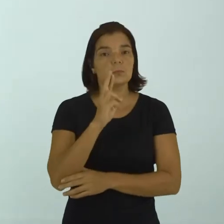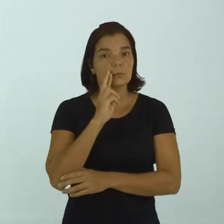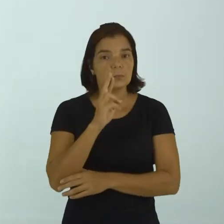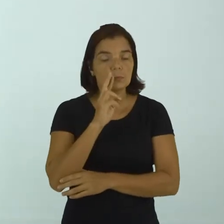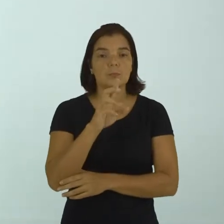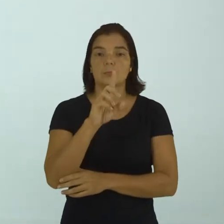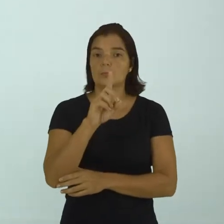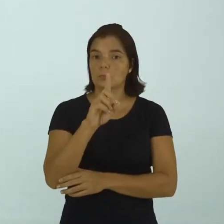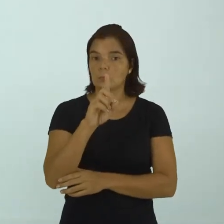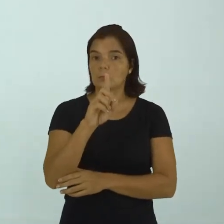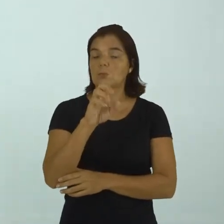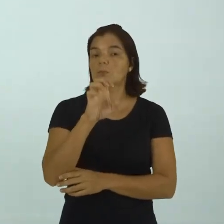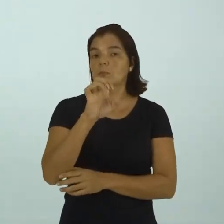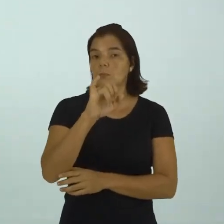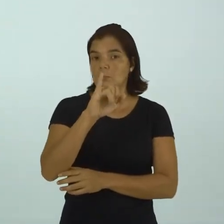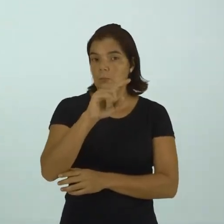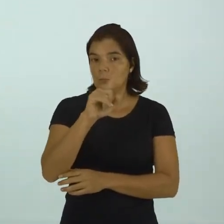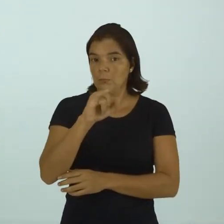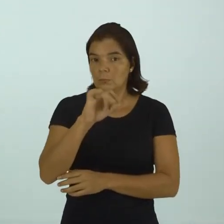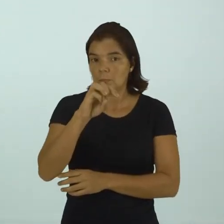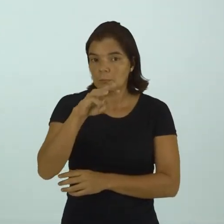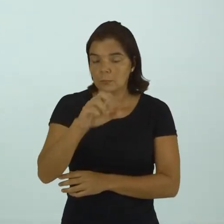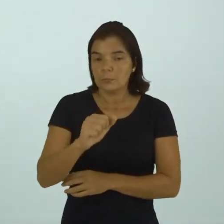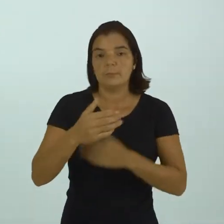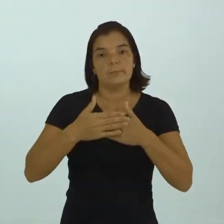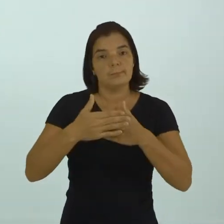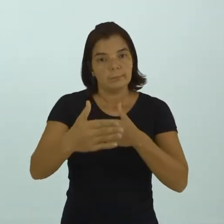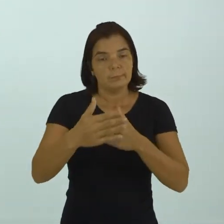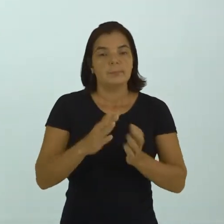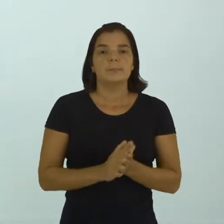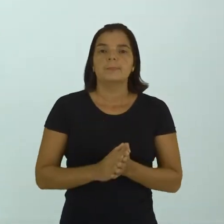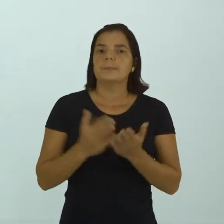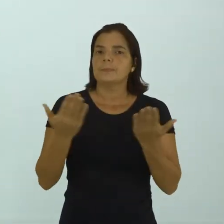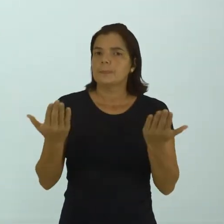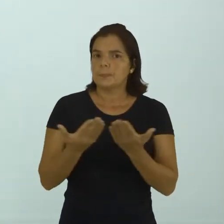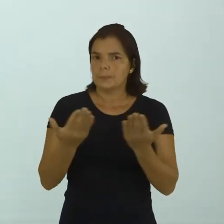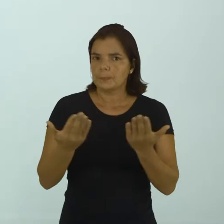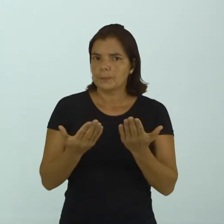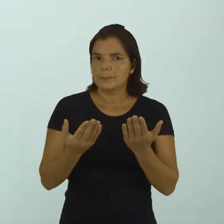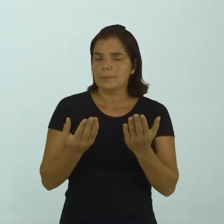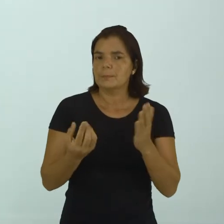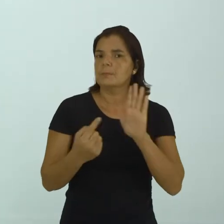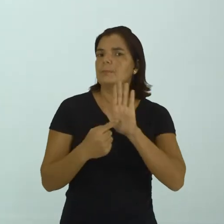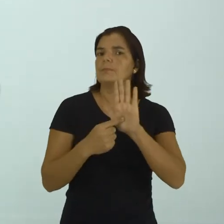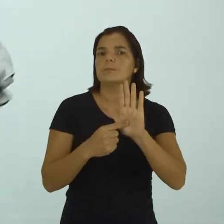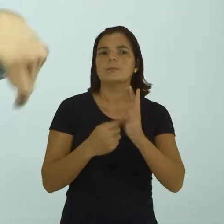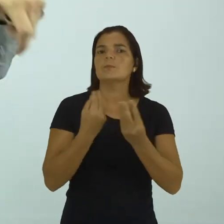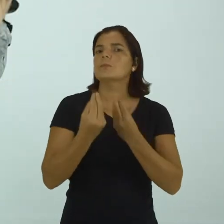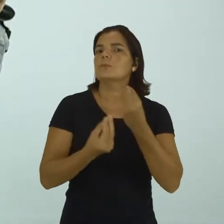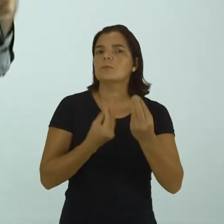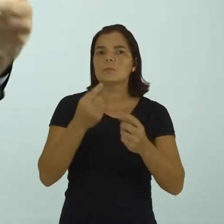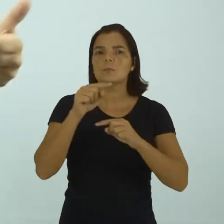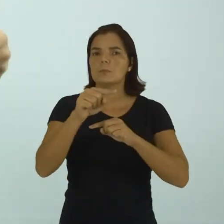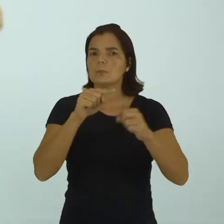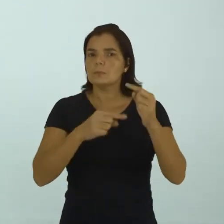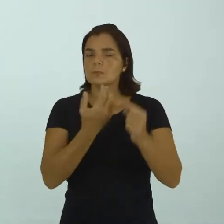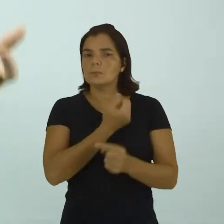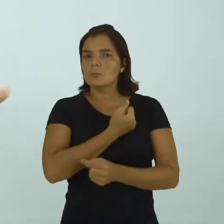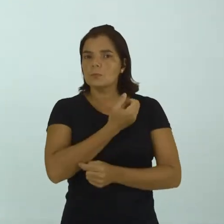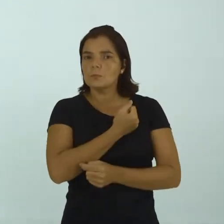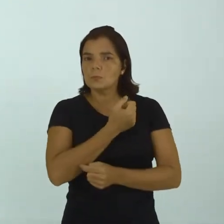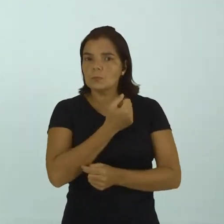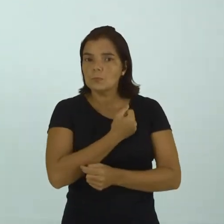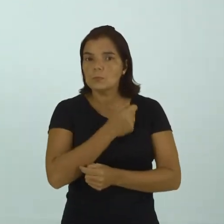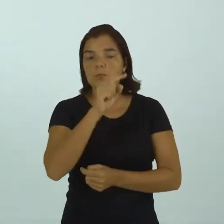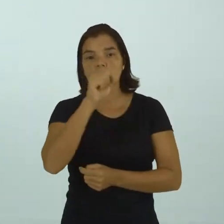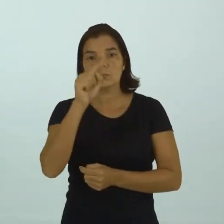dízima periódica. Agora nós vamos estar interessados em, dada a dízima periódica, saber qual é a fração de números inteiros